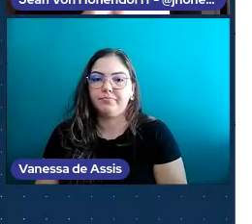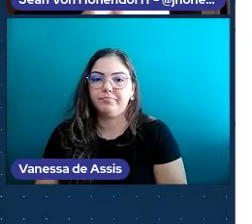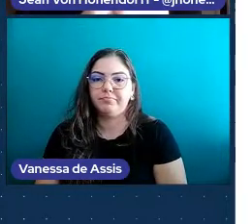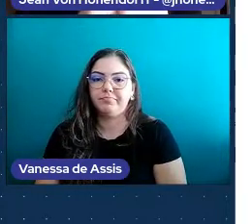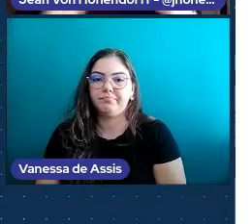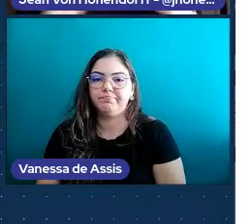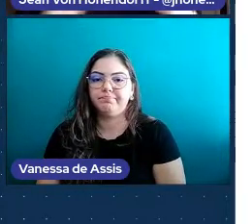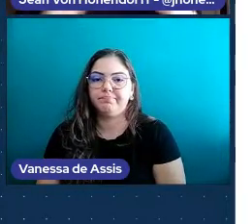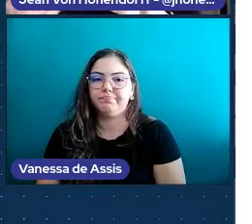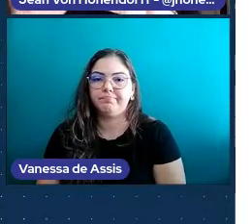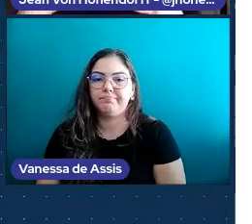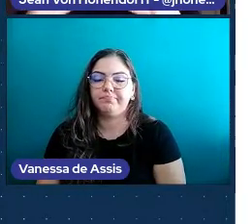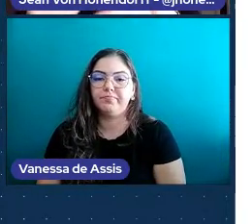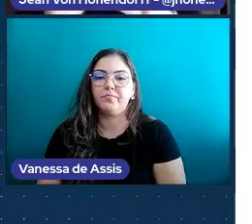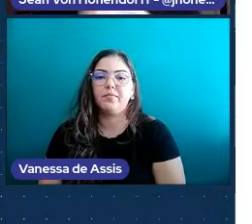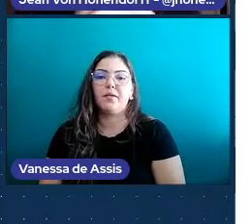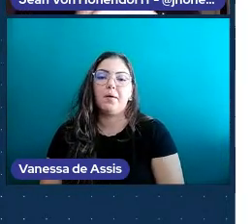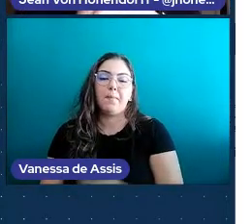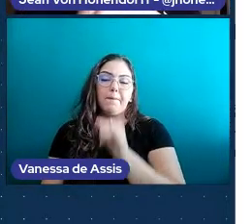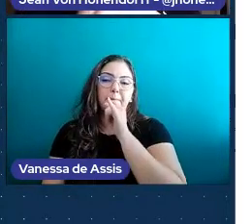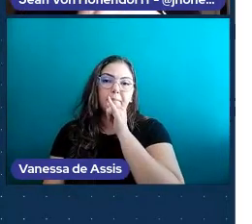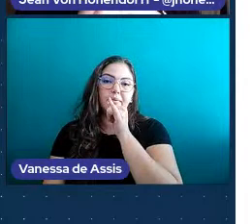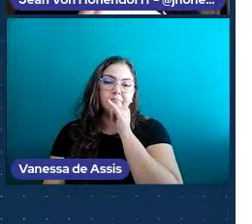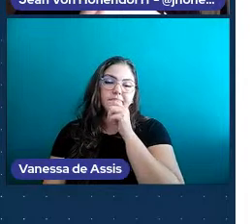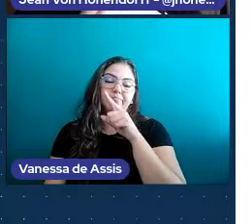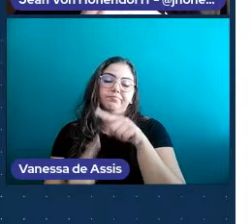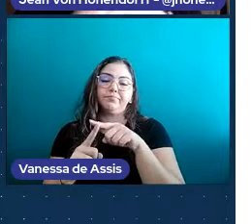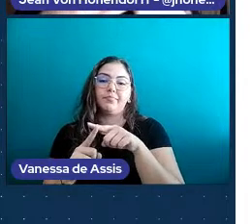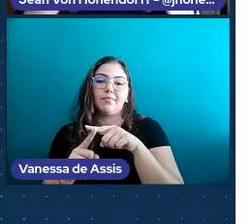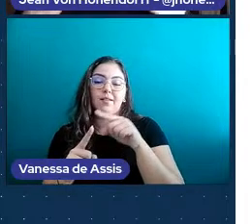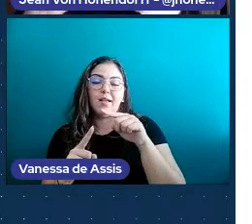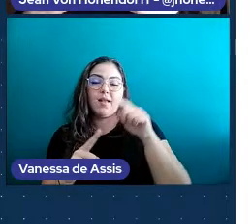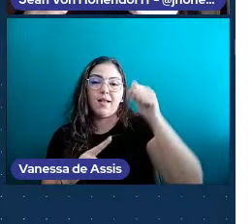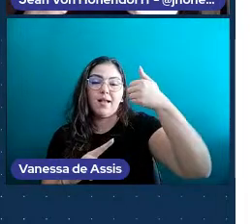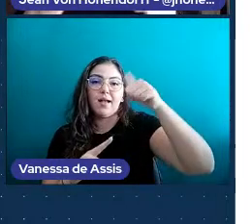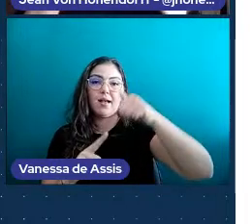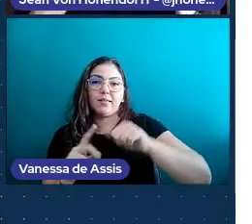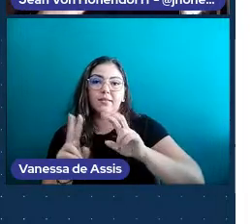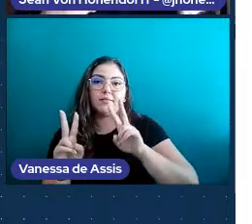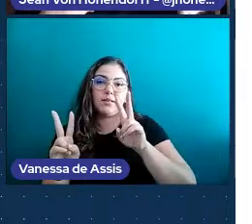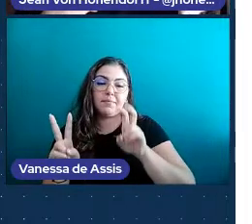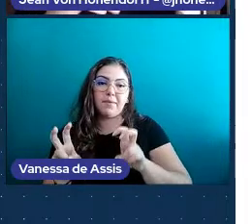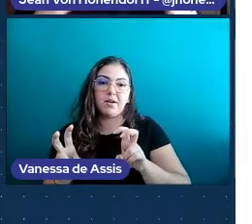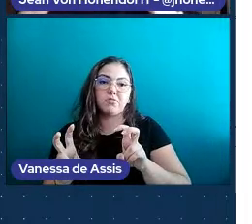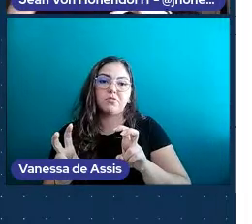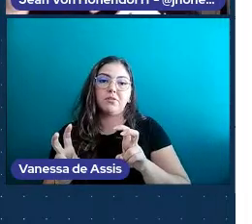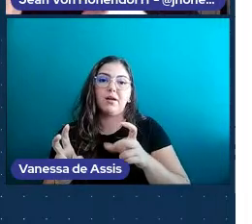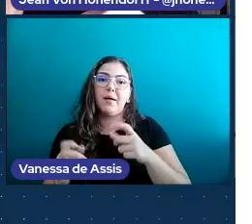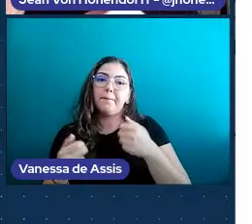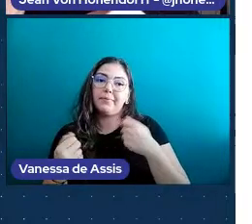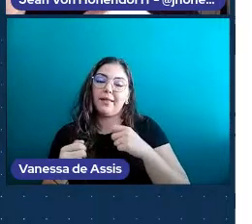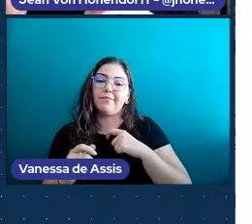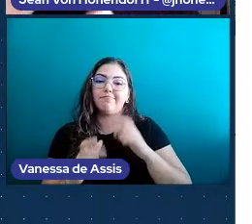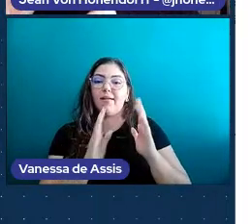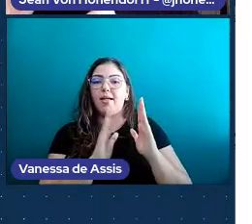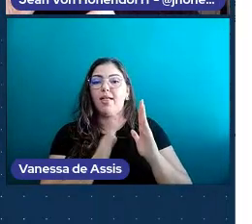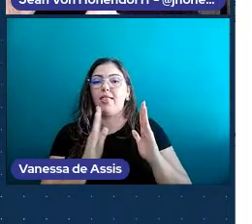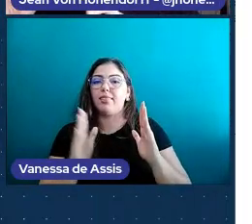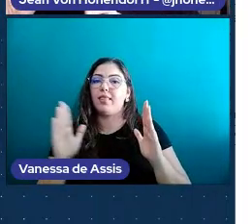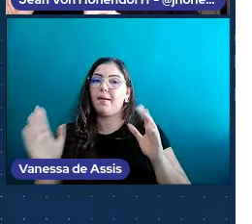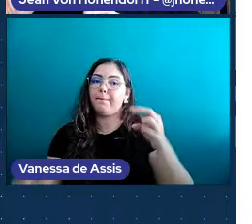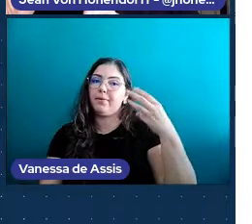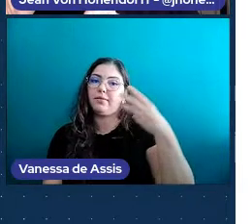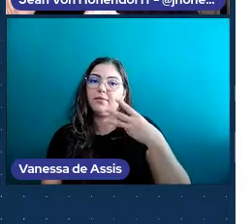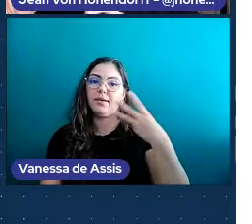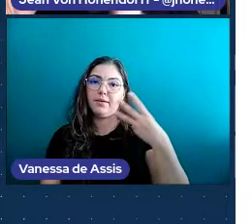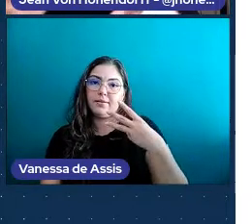temática de Brown e Clark, elas trazem lá seis etapas. Será que eu segui as seis etapas tal e qual estava lá no artigo que elas propõem